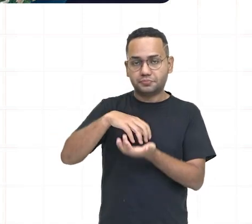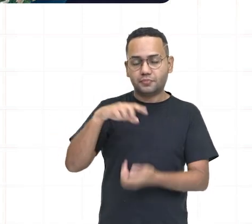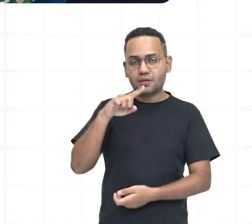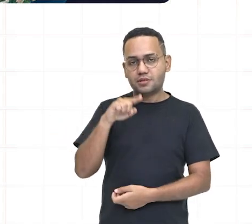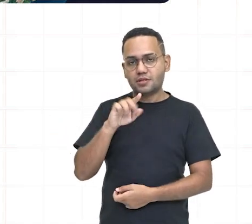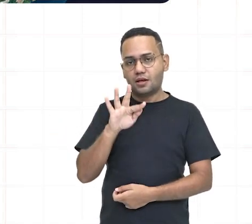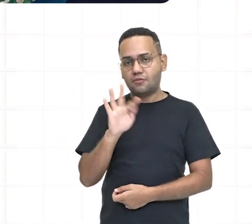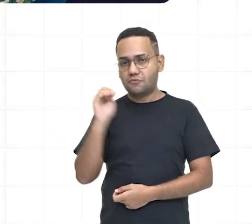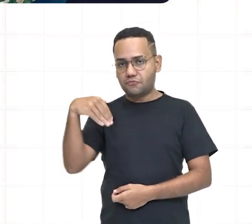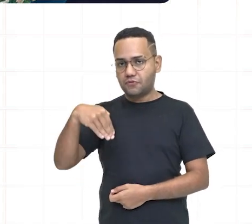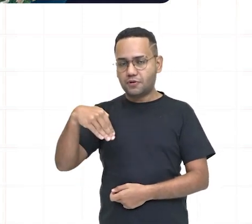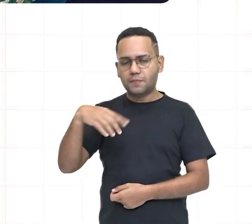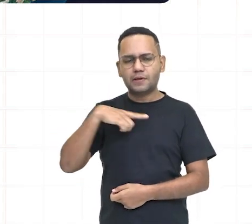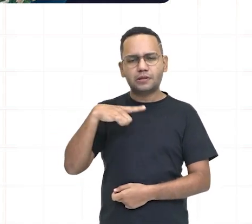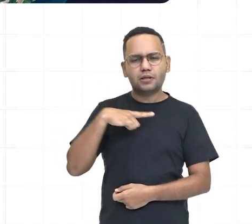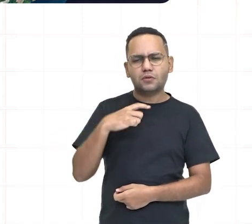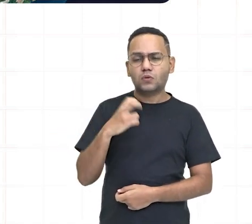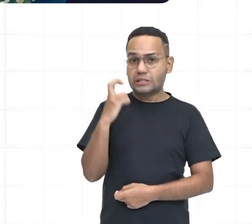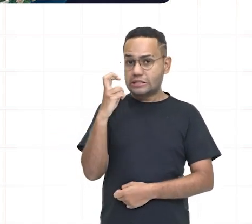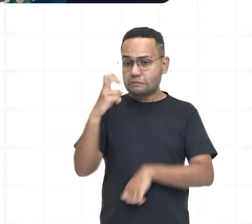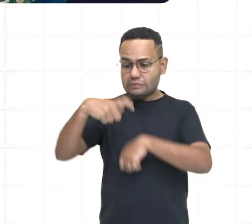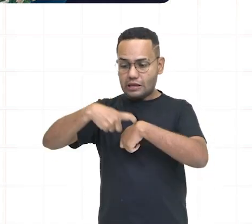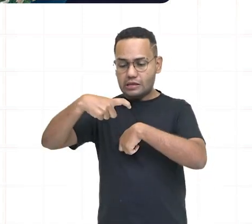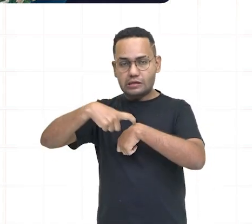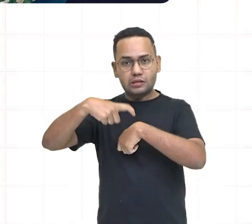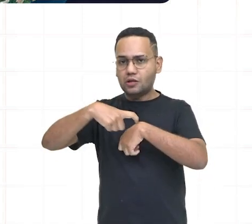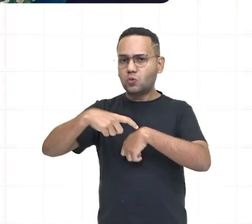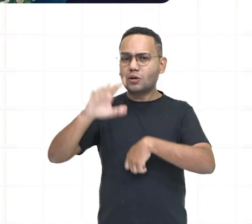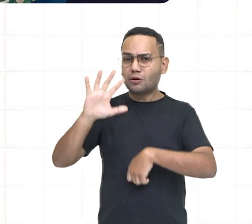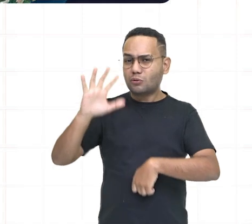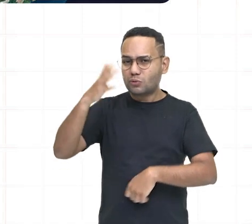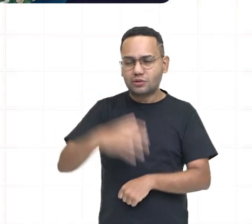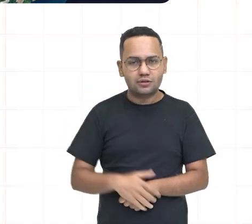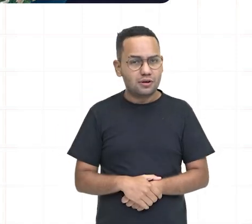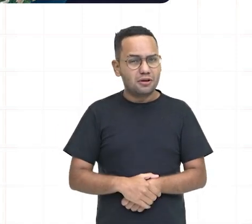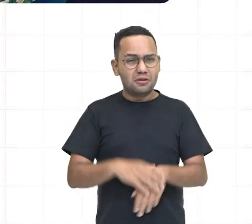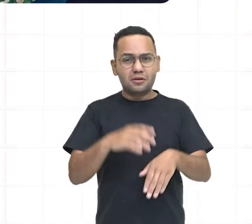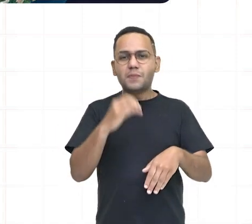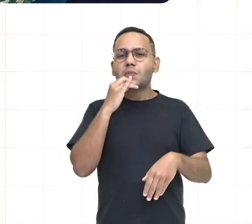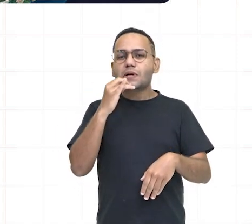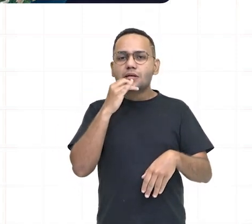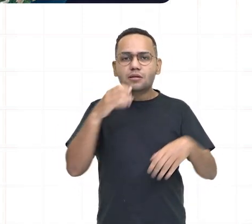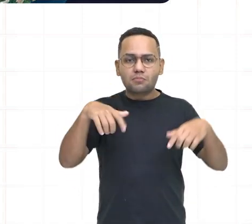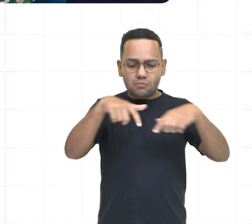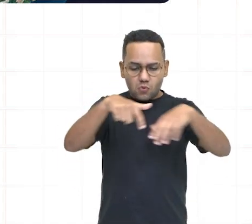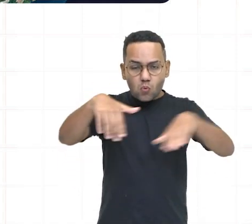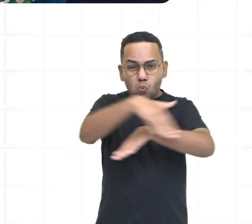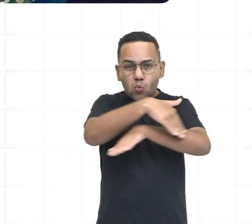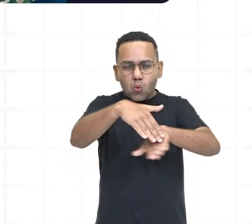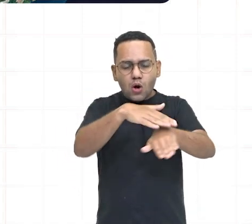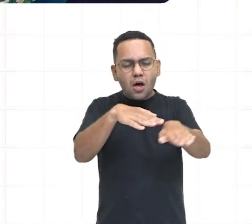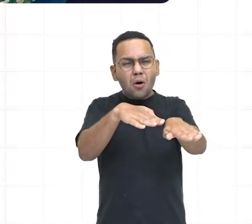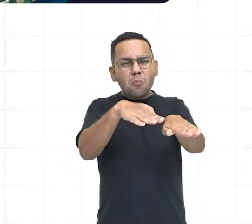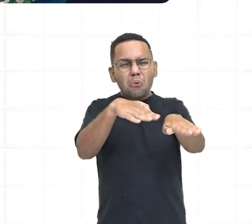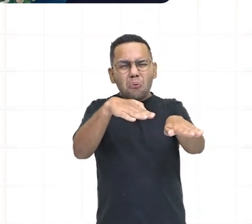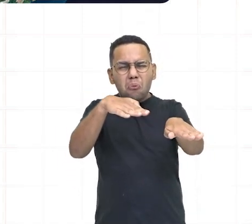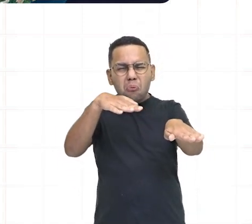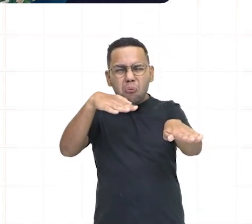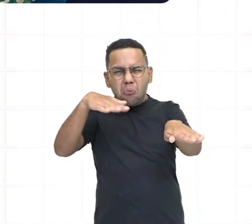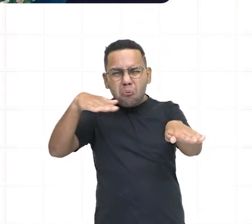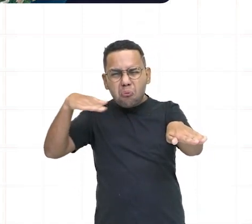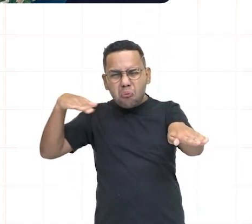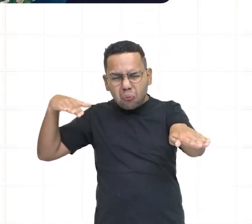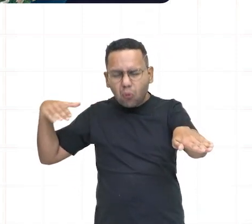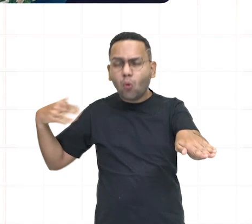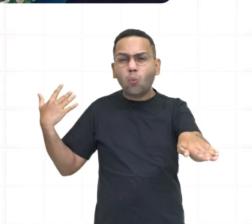chegar agora próximo das 5 horas, o trânsito fica caótico, porque todos os funcionários ali que terminam o seu